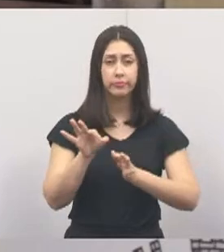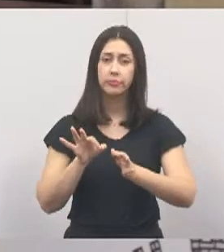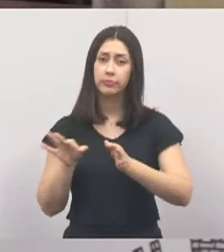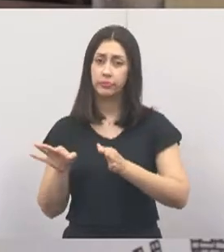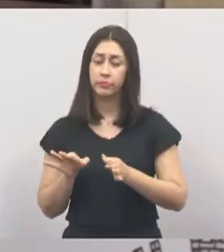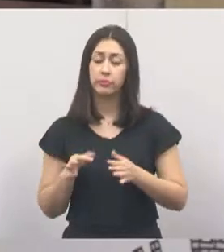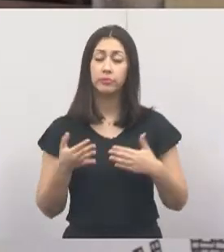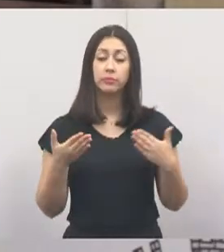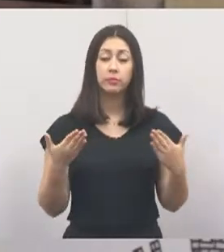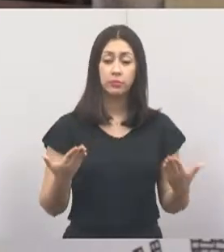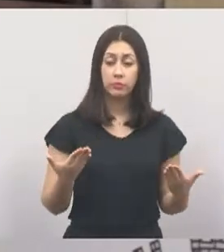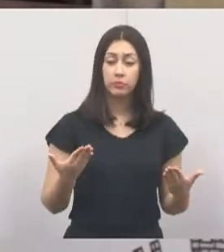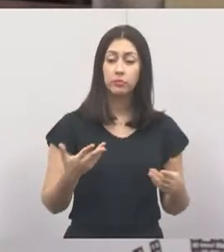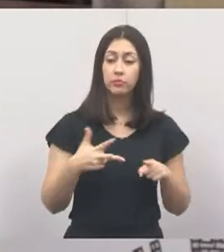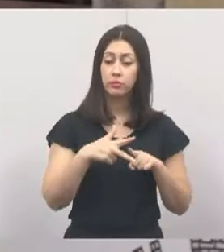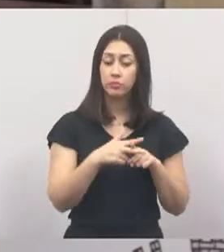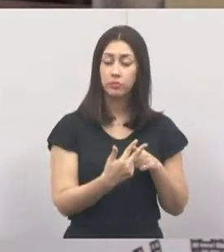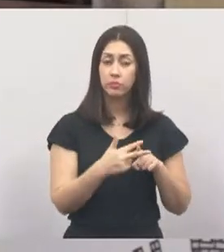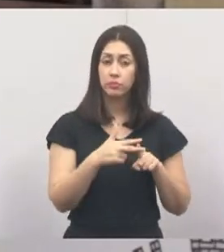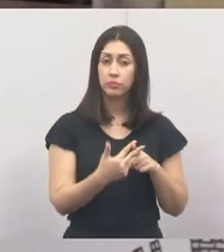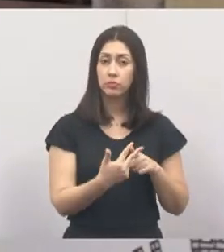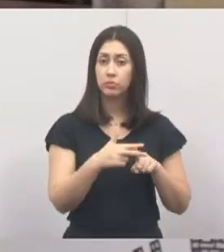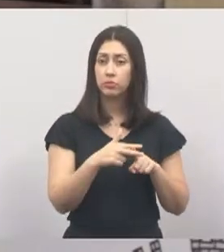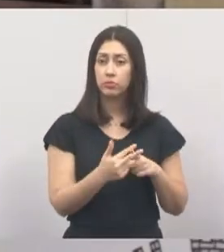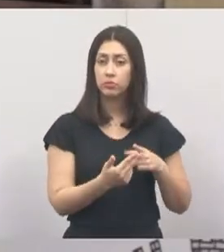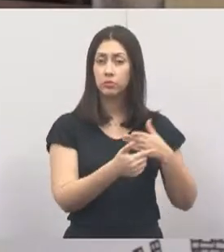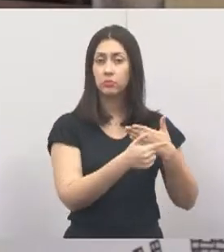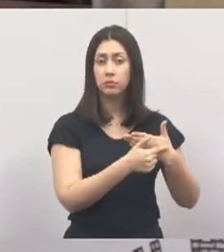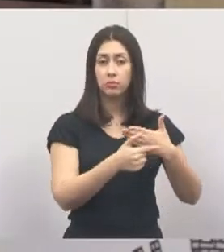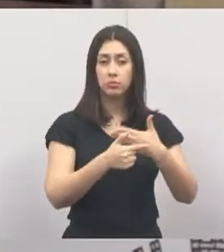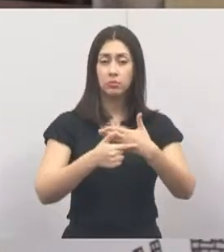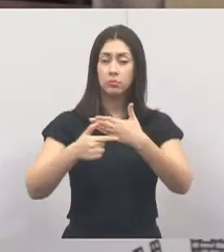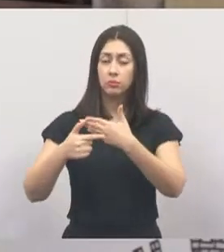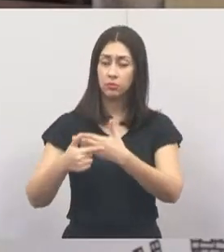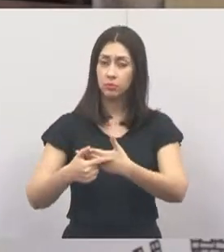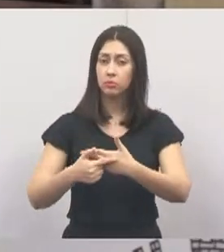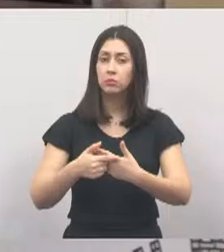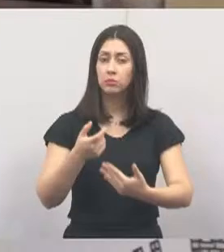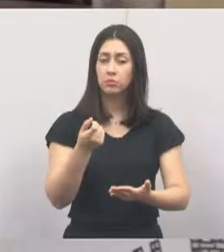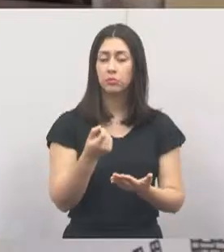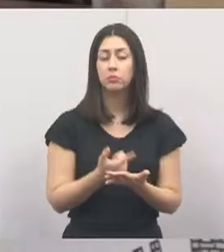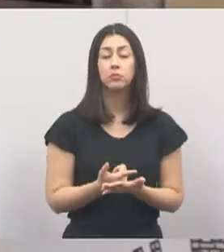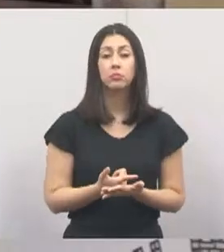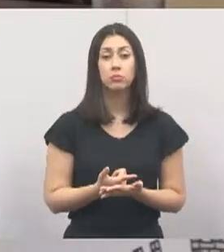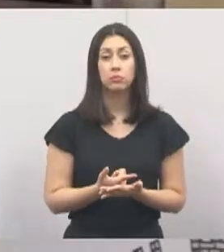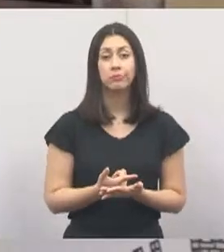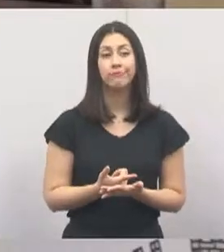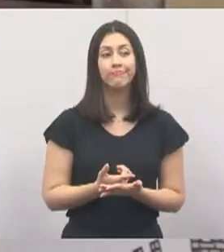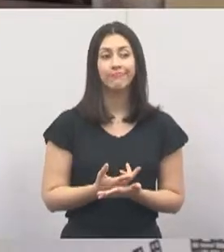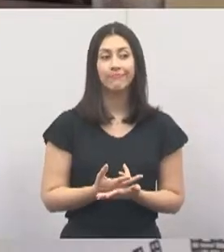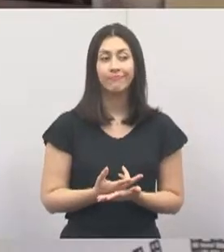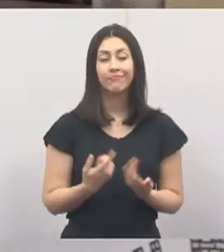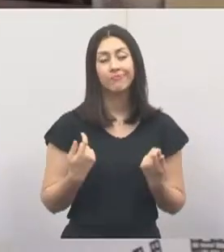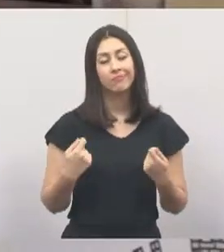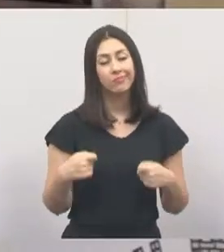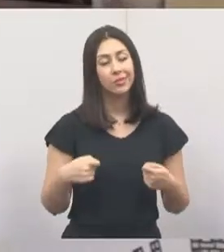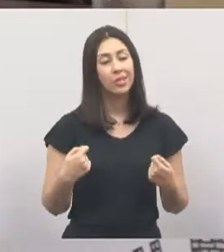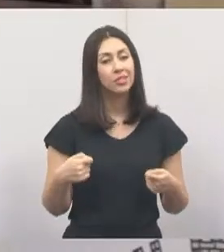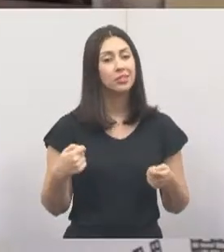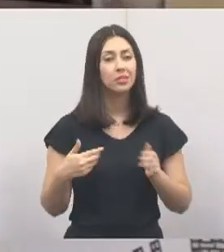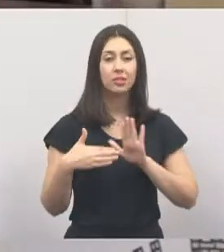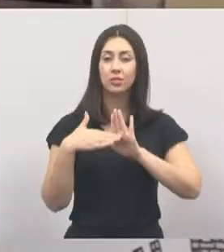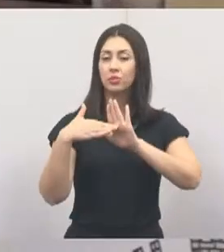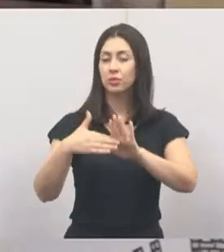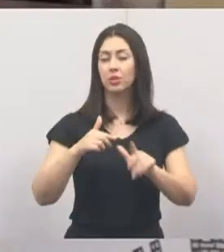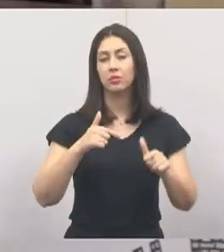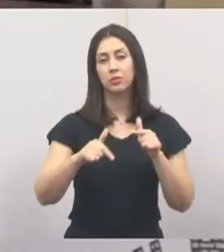Assim, a correção das atribuições dessa atividade gratificada tornou-se necessária para atender a nova